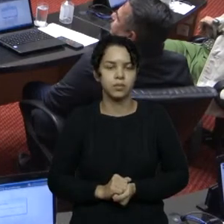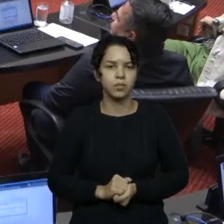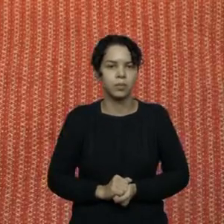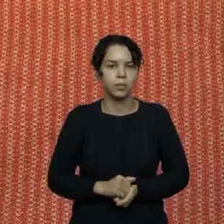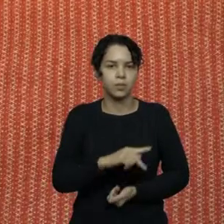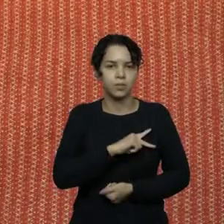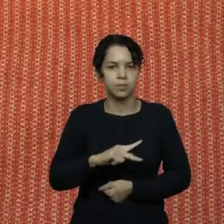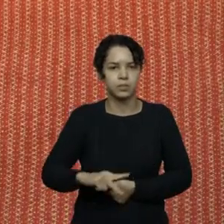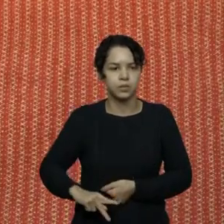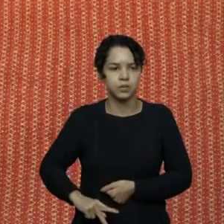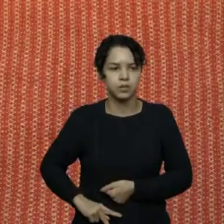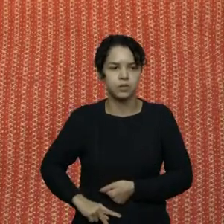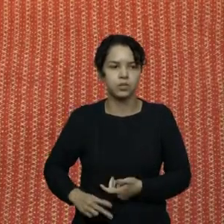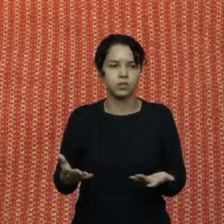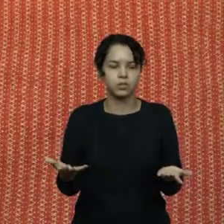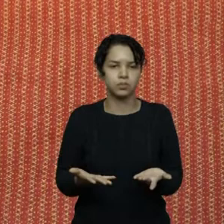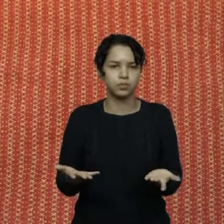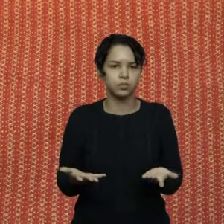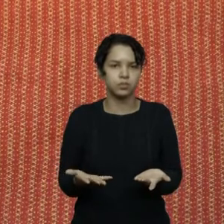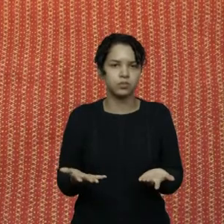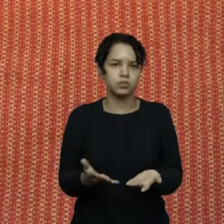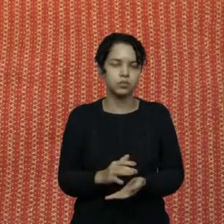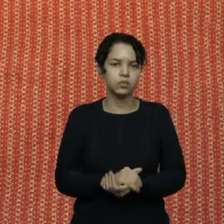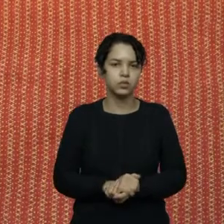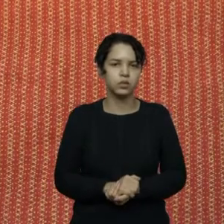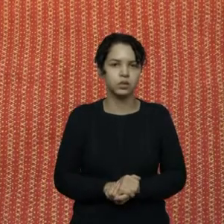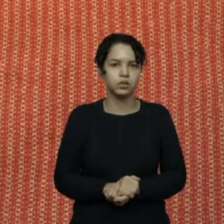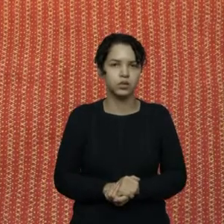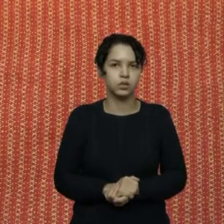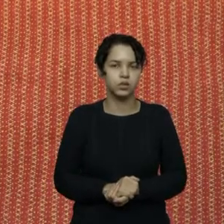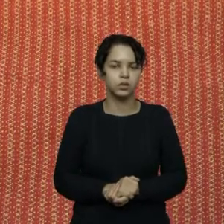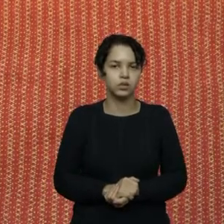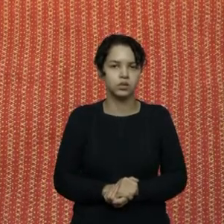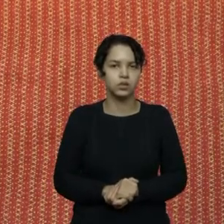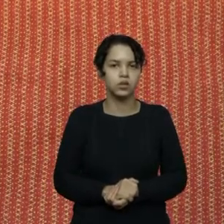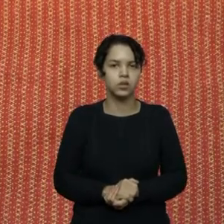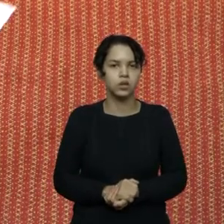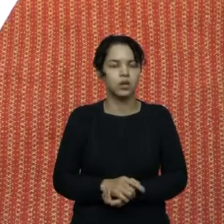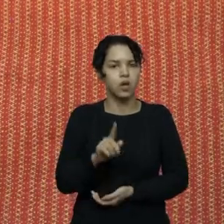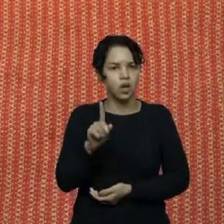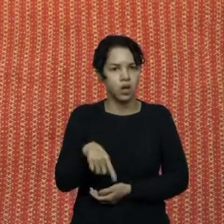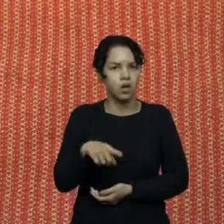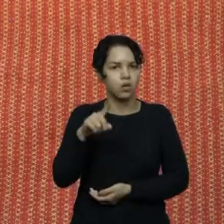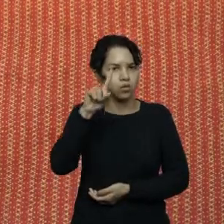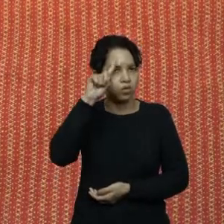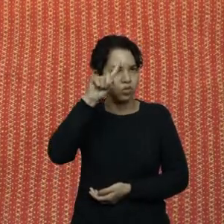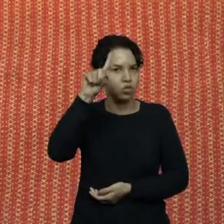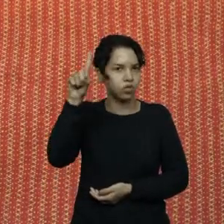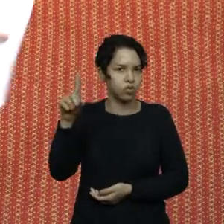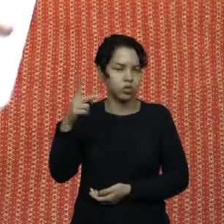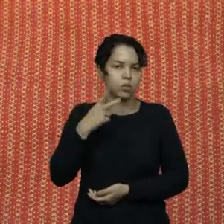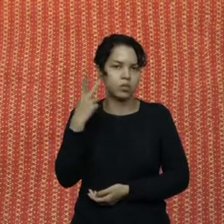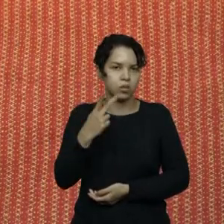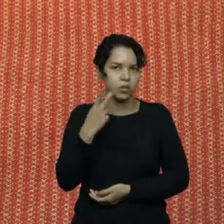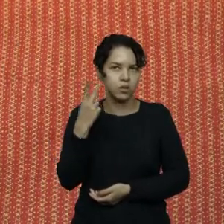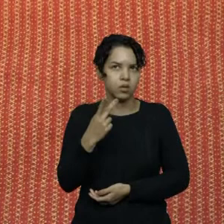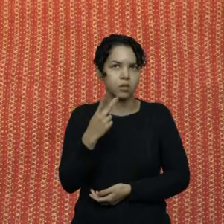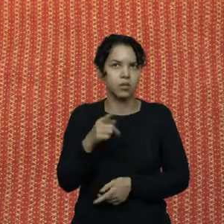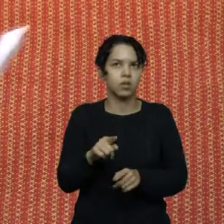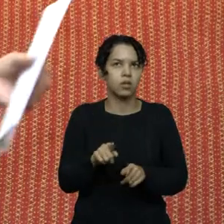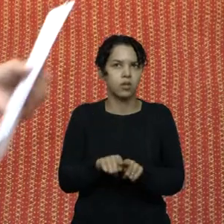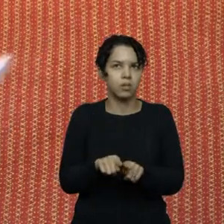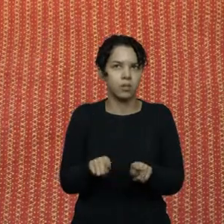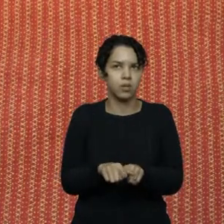hoje por coincidência é o dia do Parlamento e o dia do parlamentar